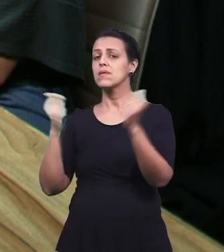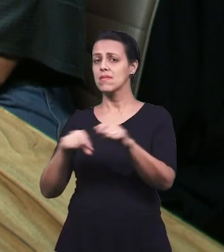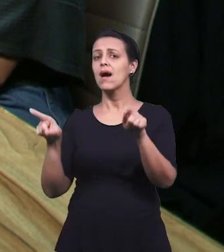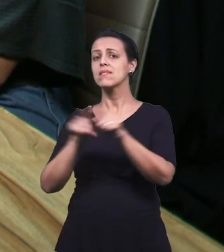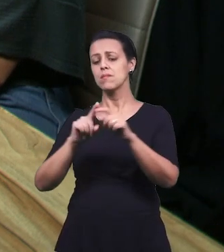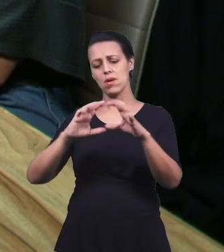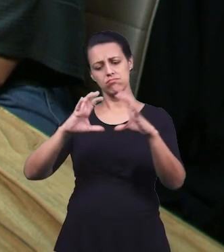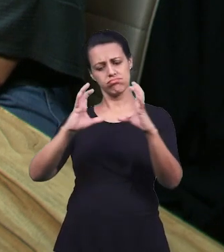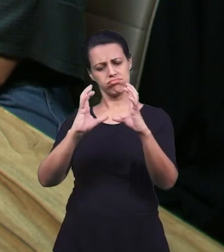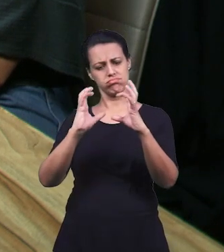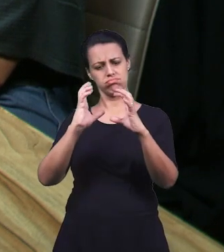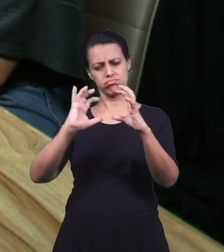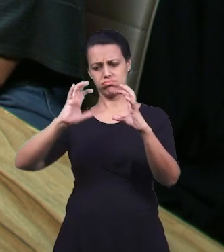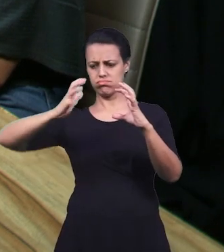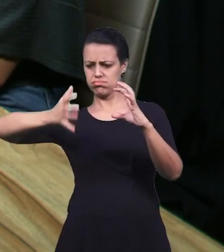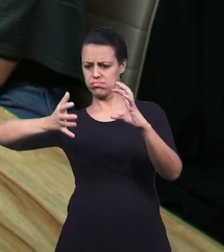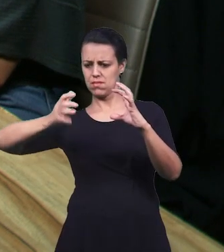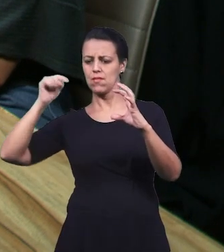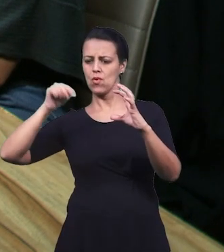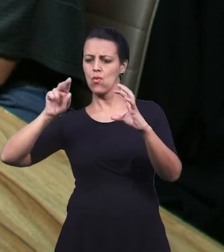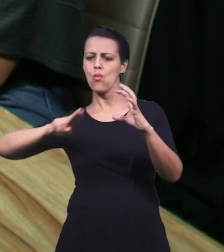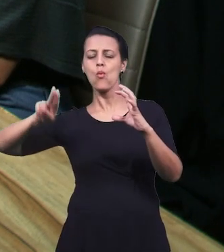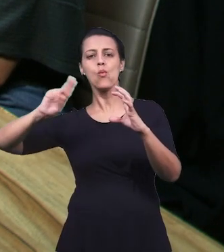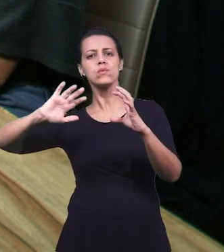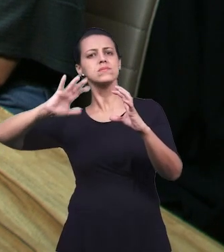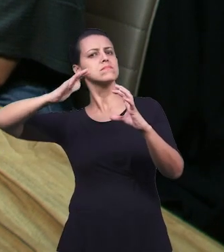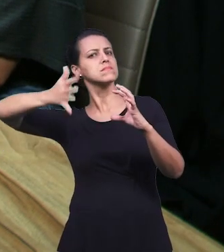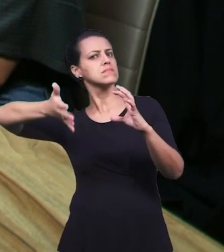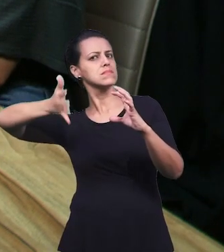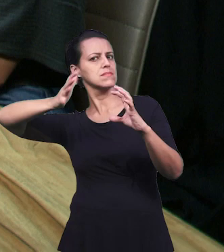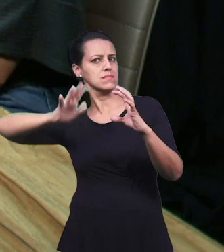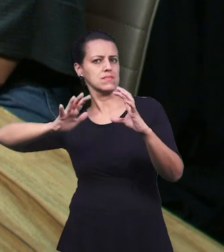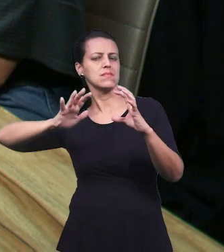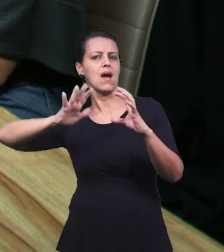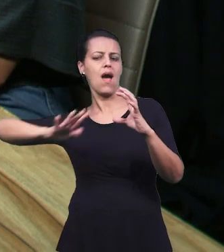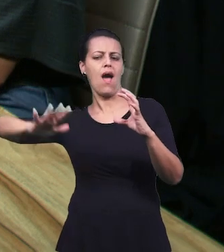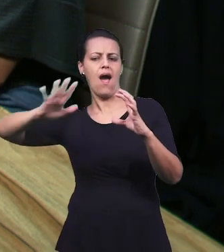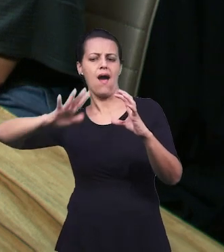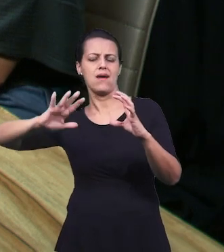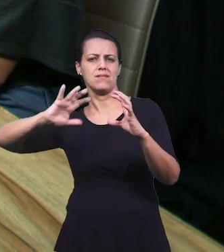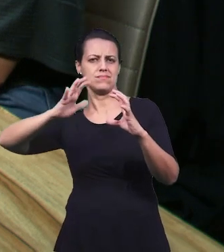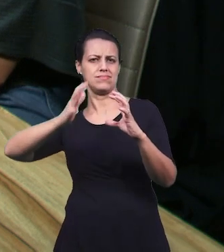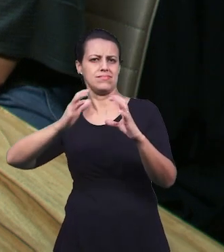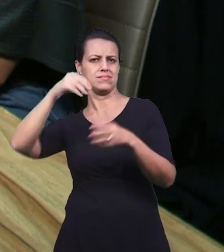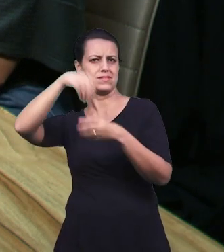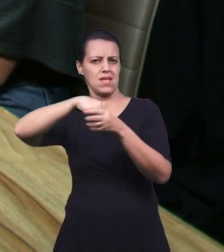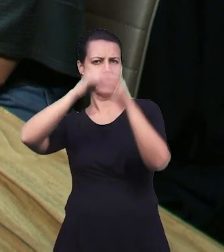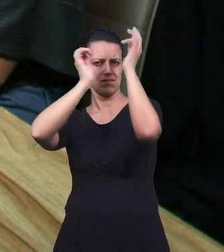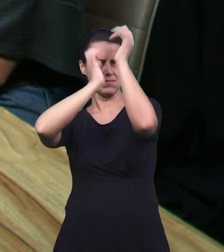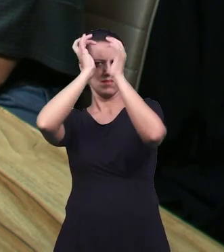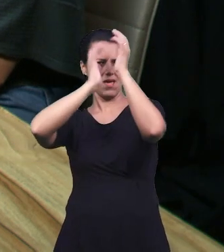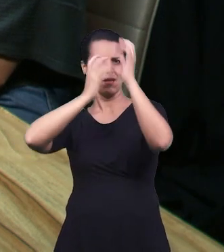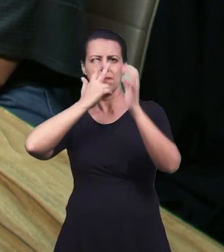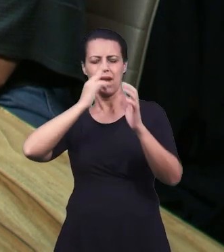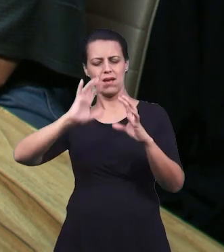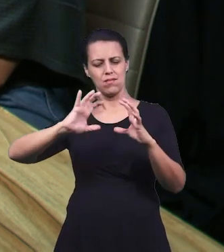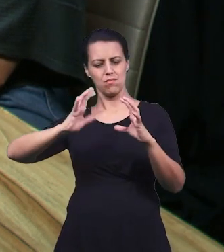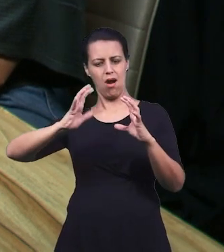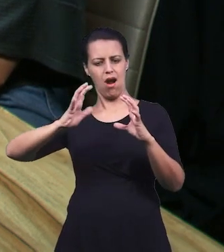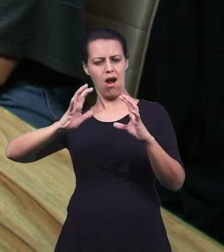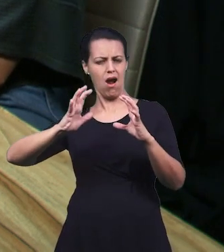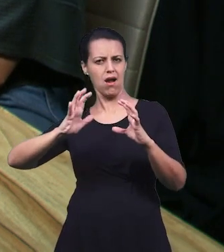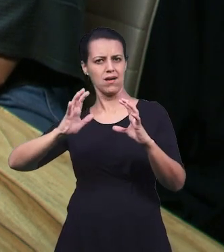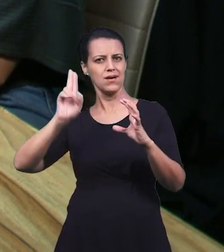precisa compreender o que está acontecendo e você precisa interpretar aquilo. Então essas áreas no nosso cérebro vão ser ativadas para você